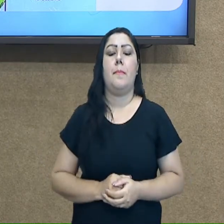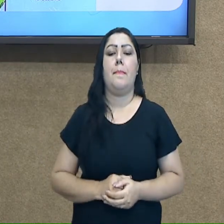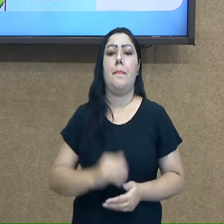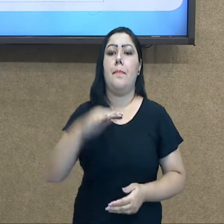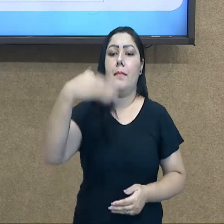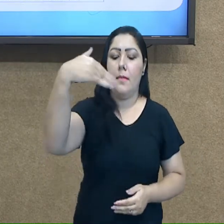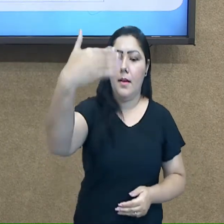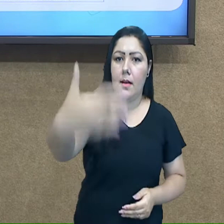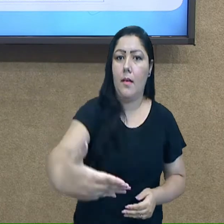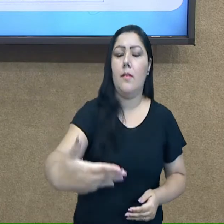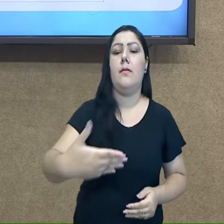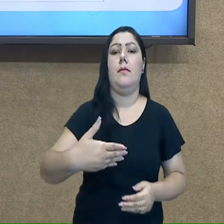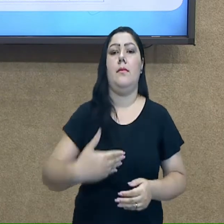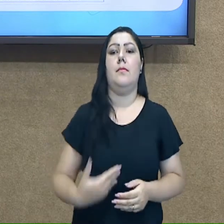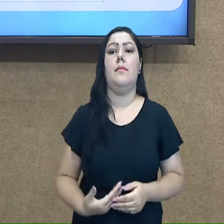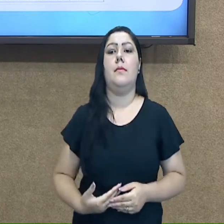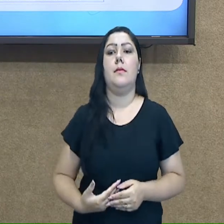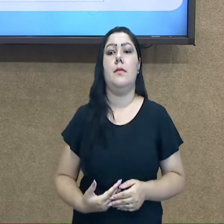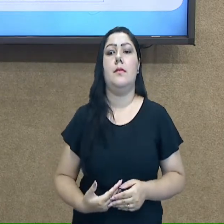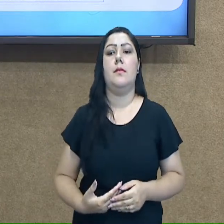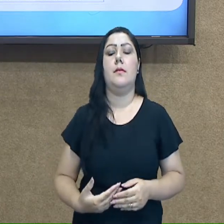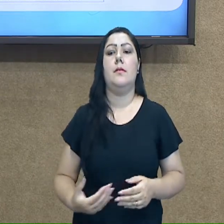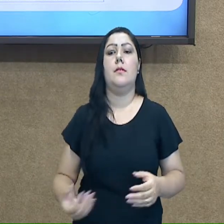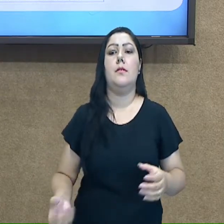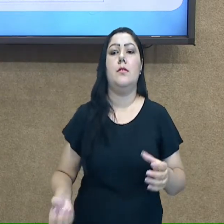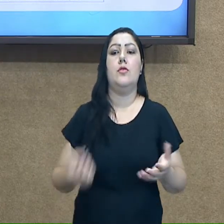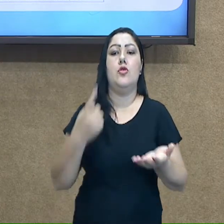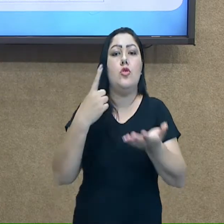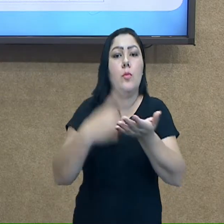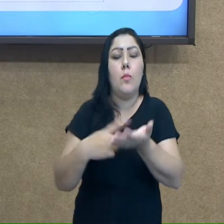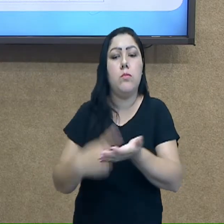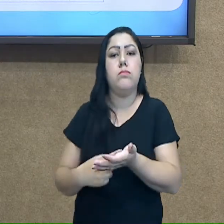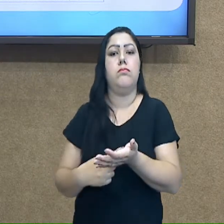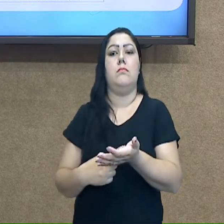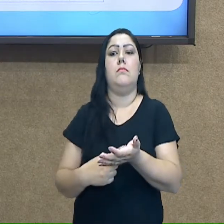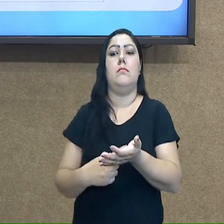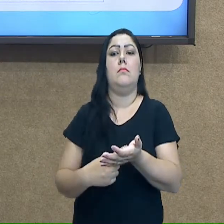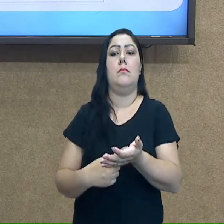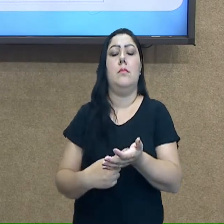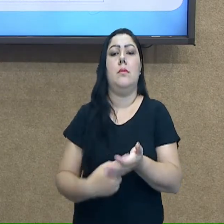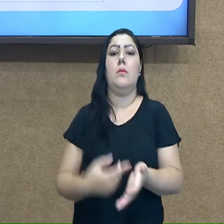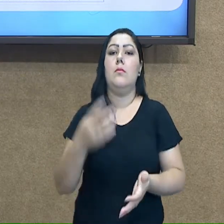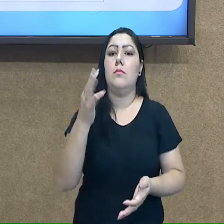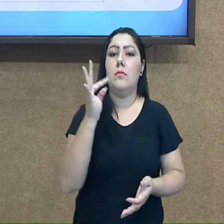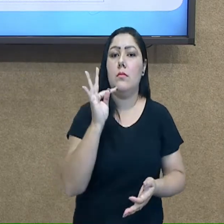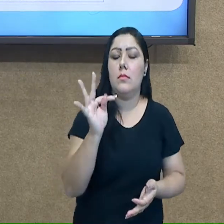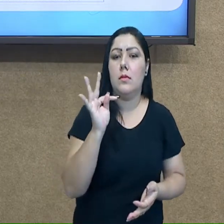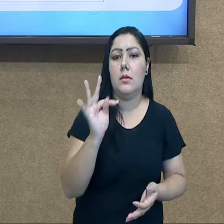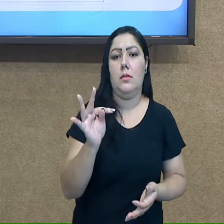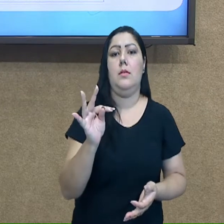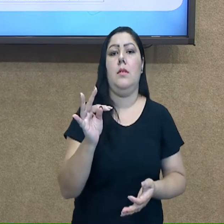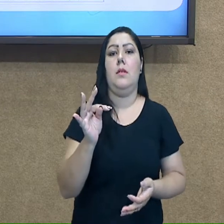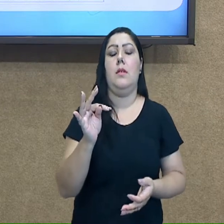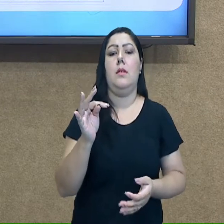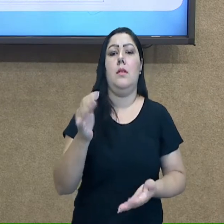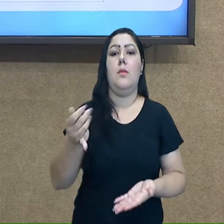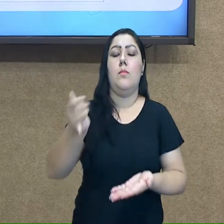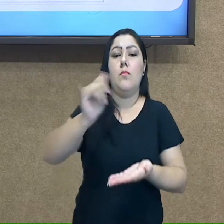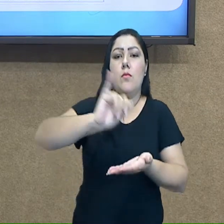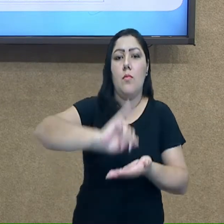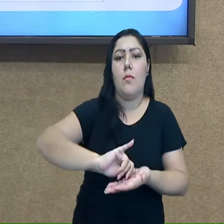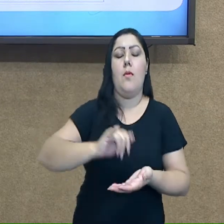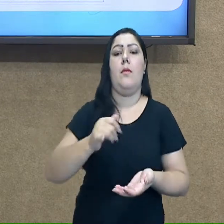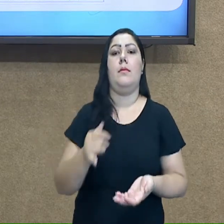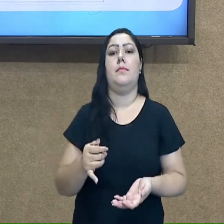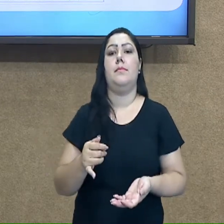à frente surgiu o Tratado de Madrid. Foi um tratado firmado na capital espanhola entre os